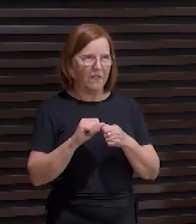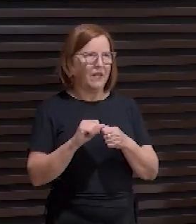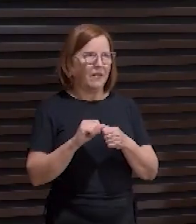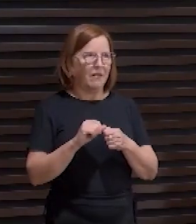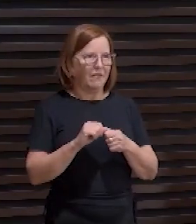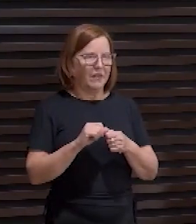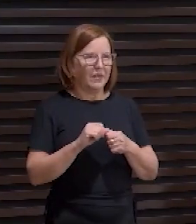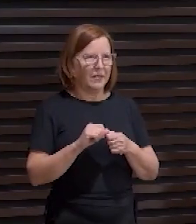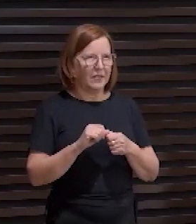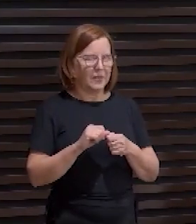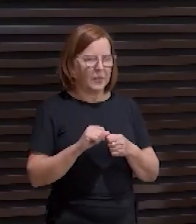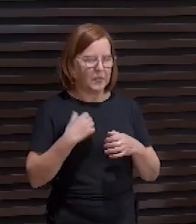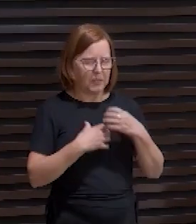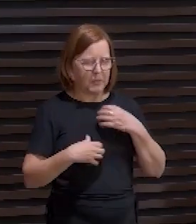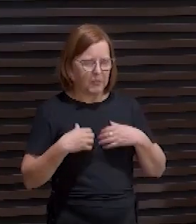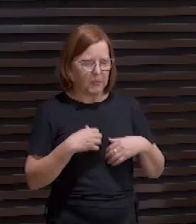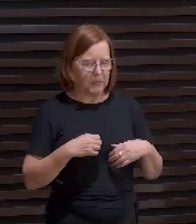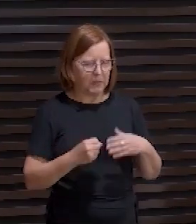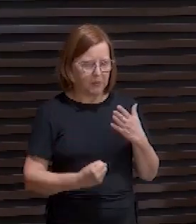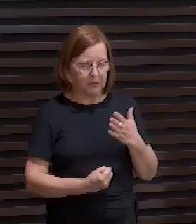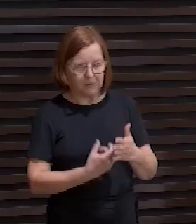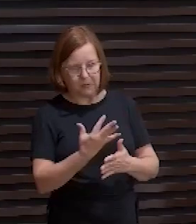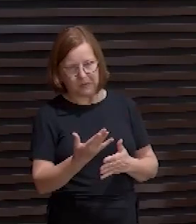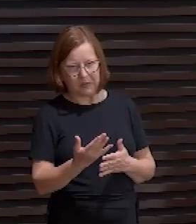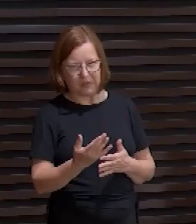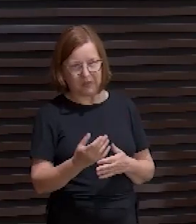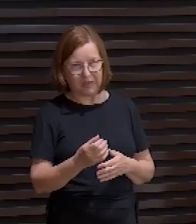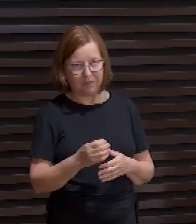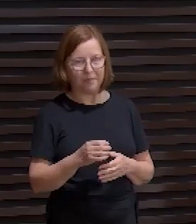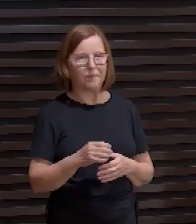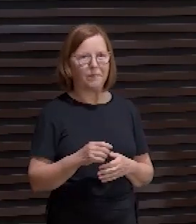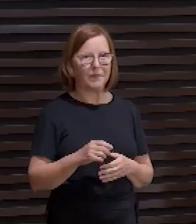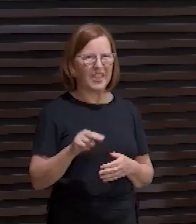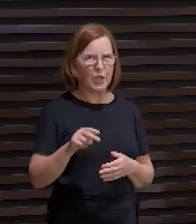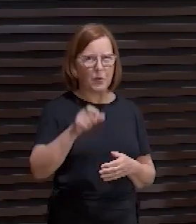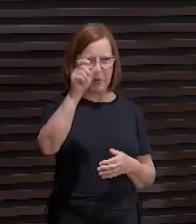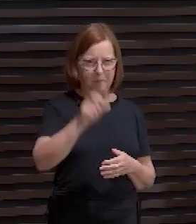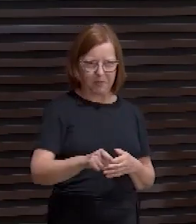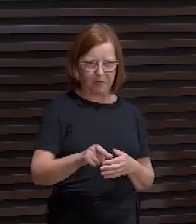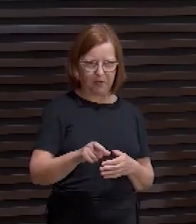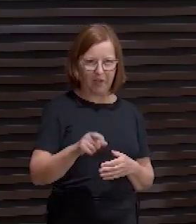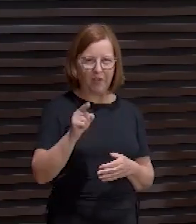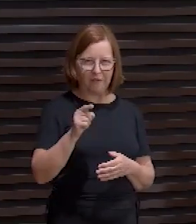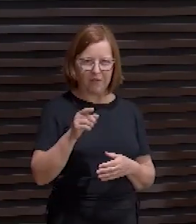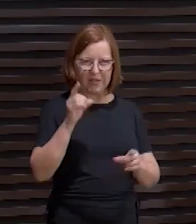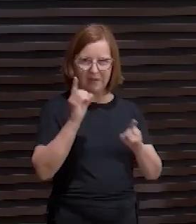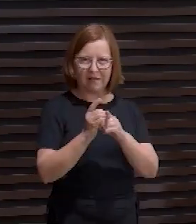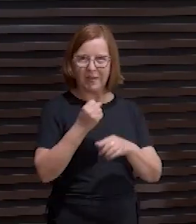ela entra, bom dia, não tem bom dia. Parece que por onde ela passa, as flores murcham, assim, sabe?